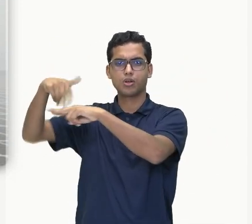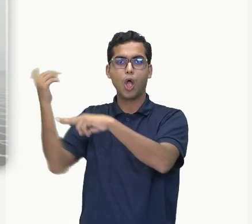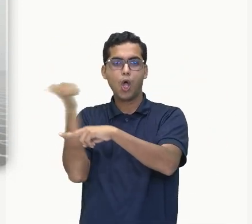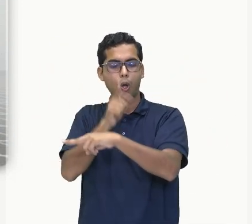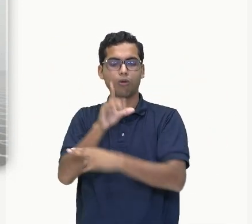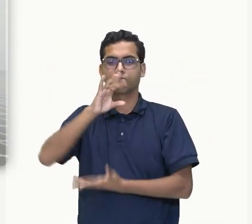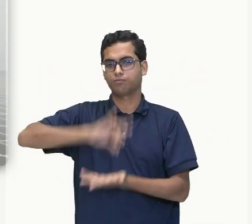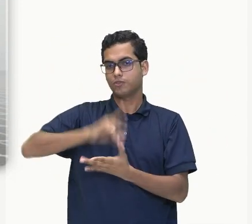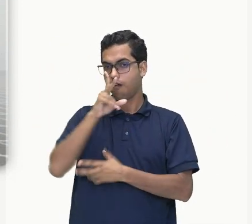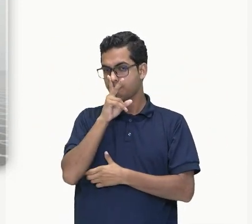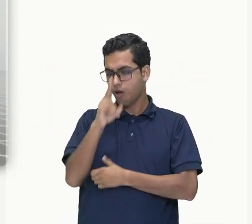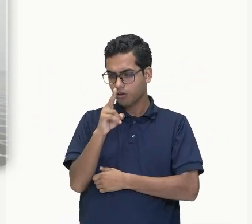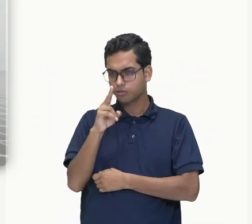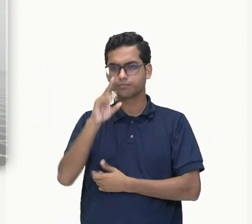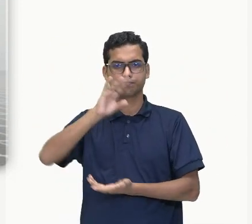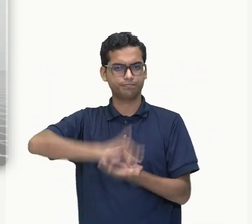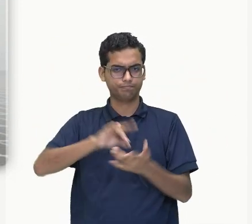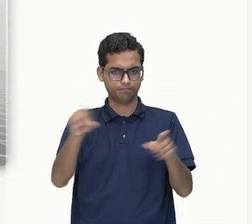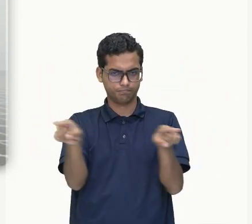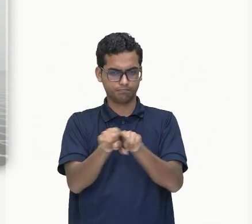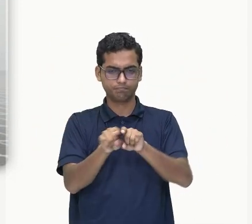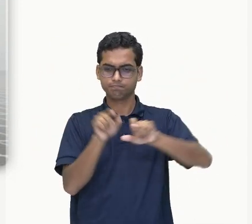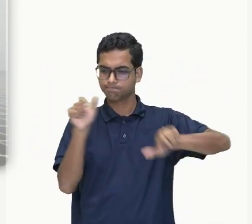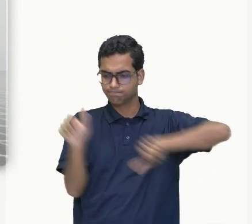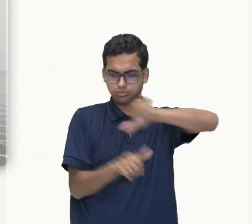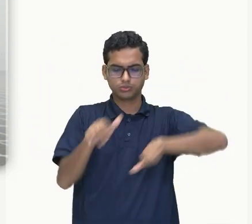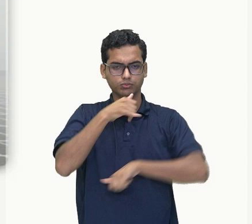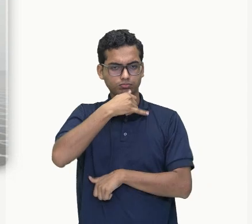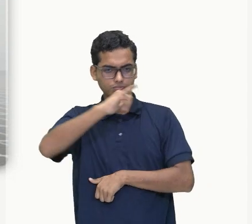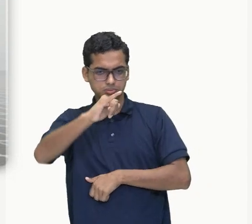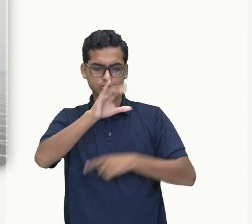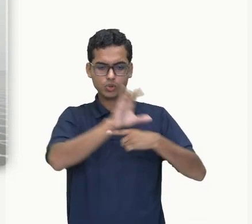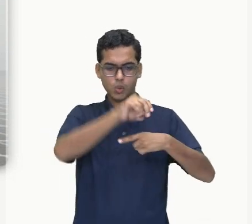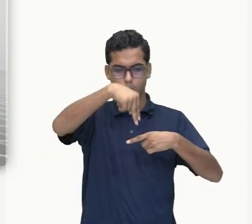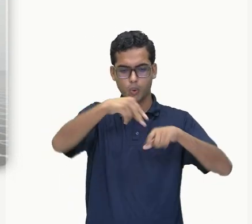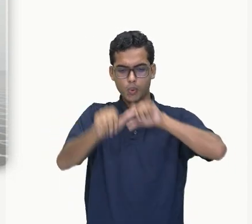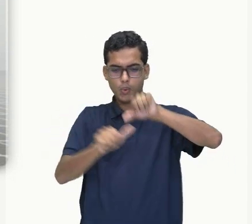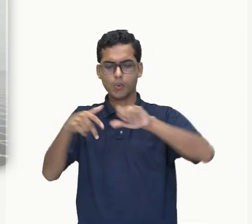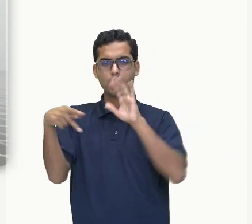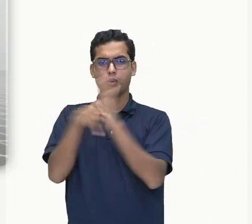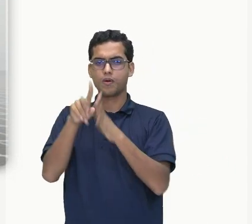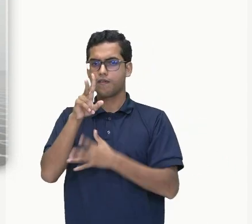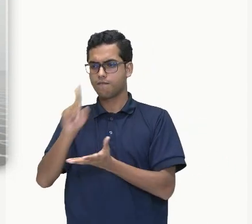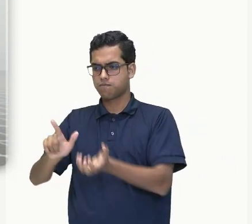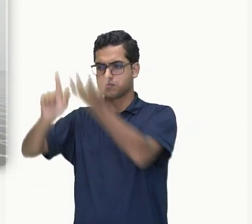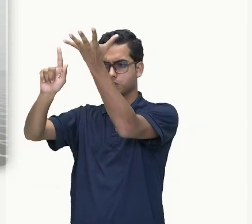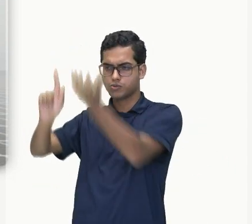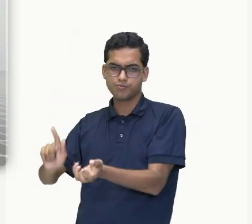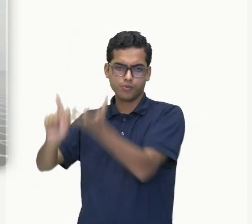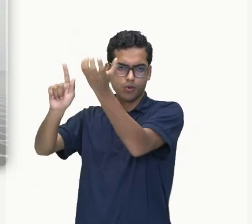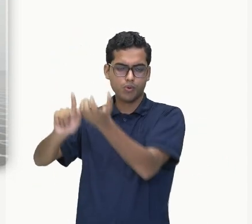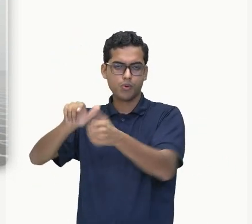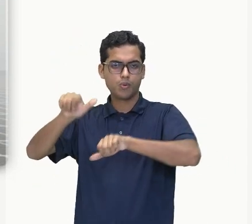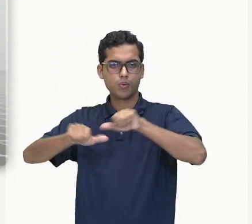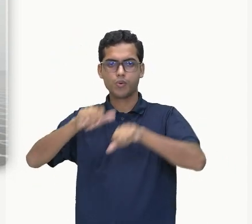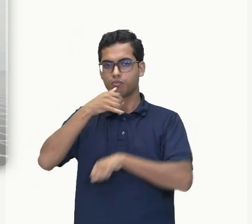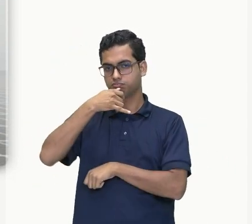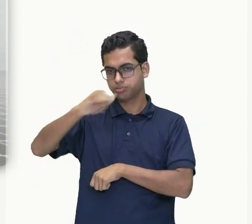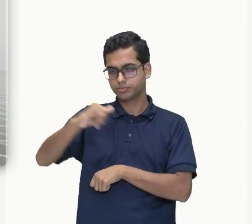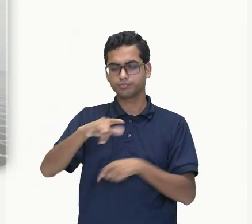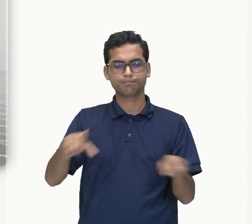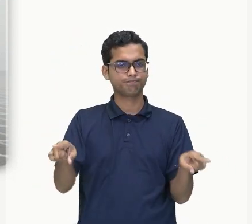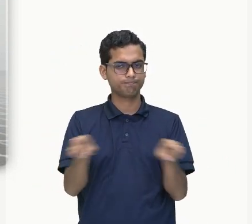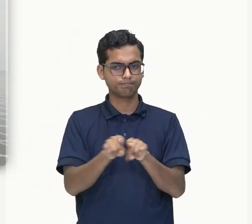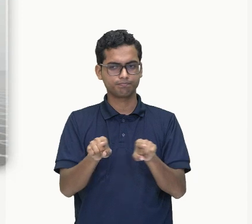lado. E aí a gente já vê a transformação da energia cinética em energia potencial, né? Então, toda essa